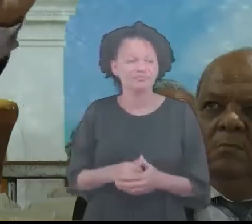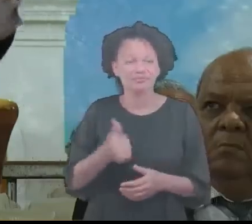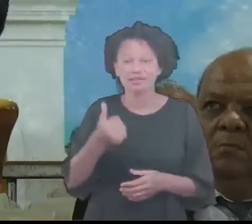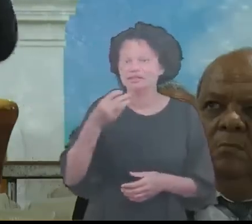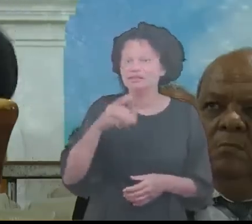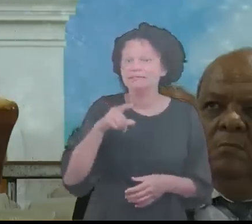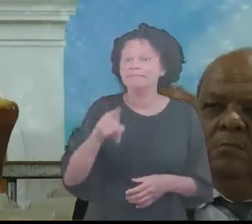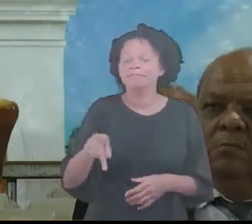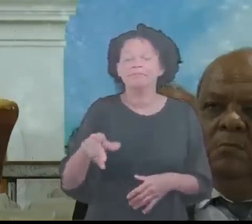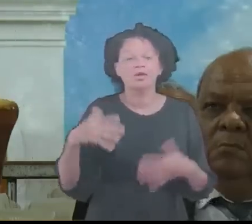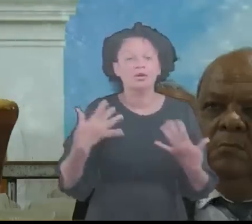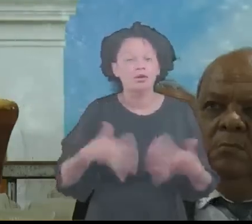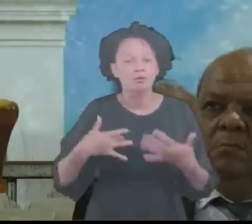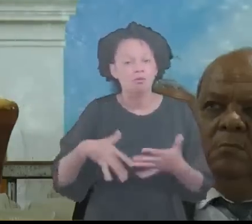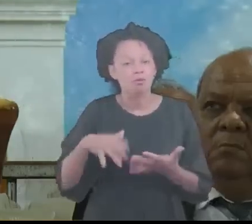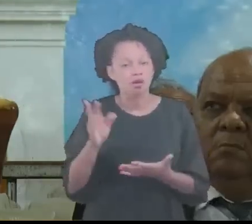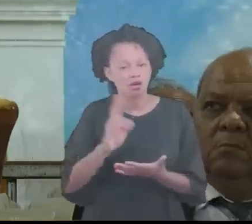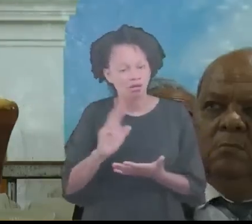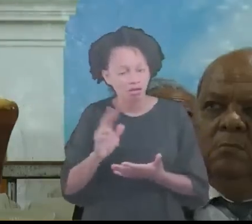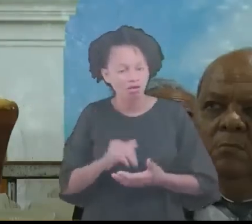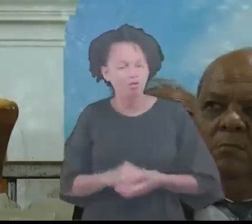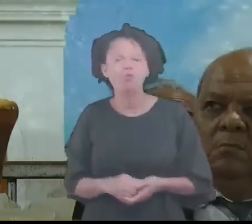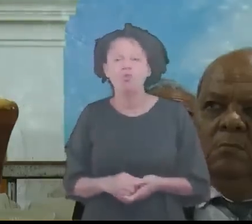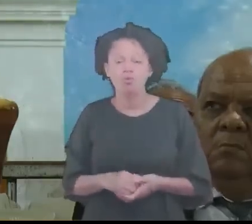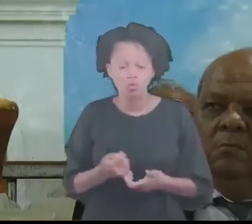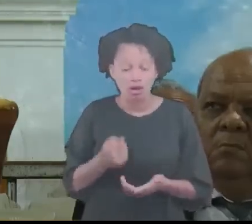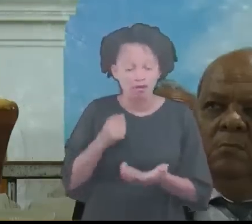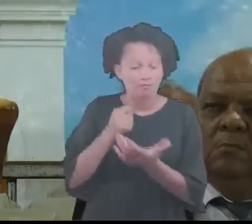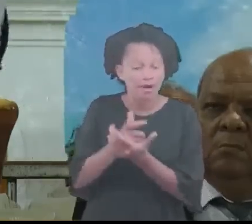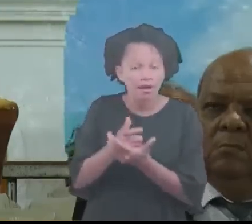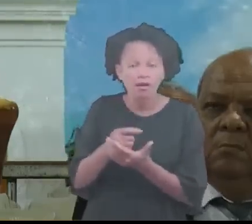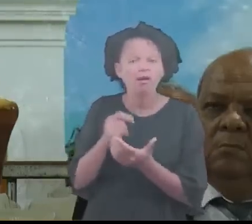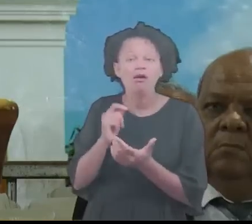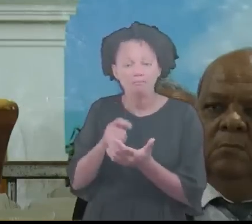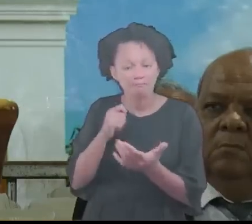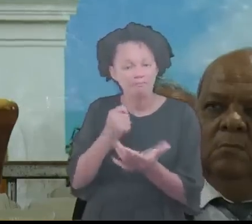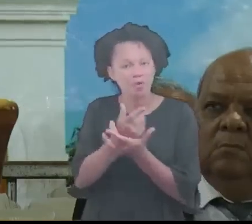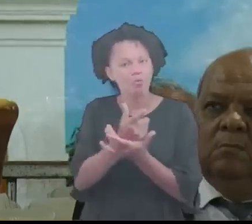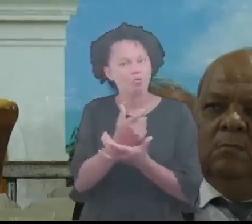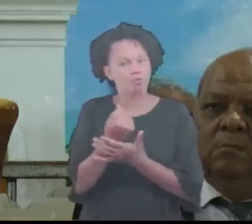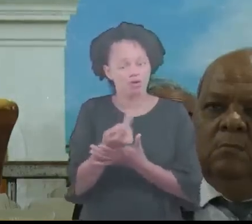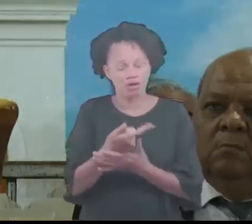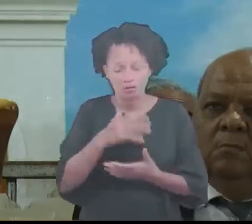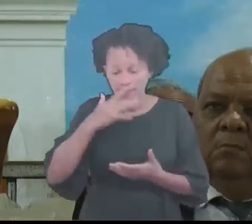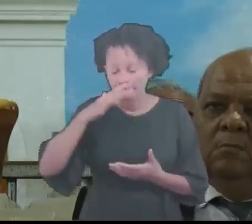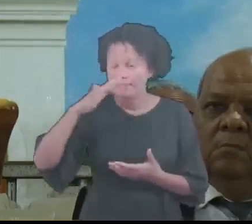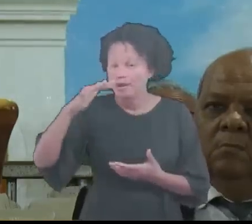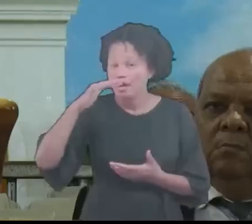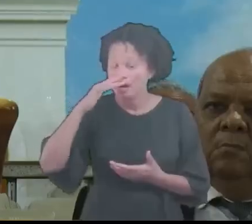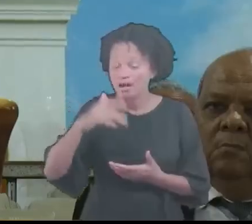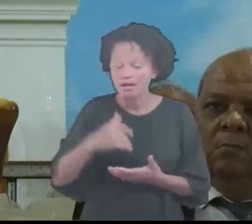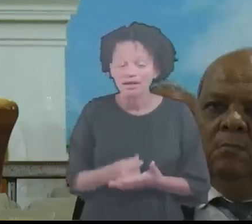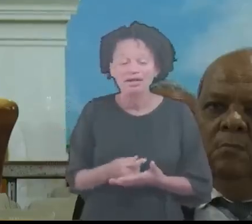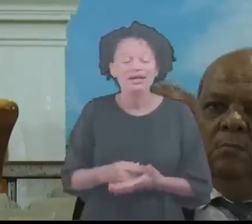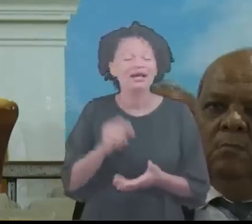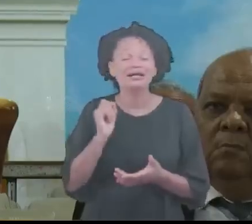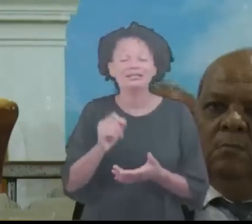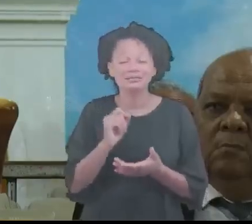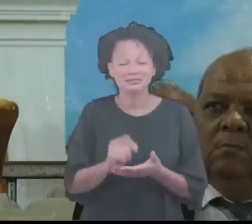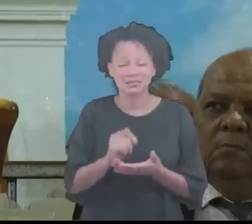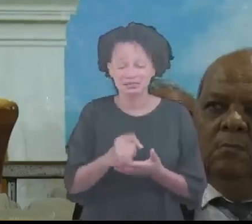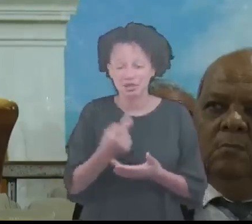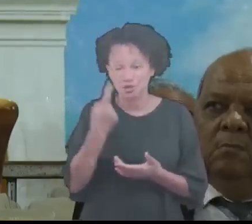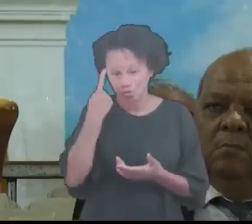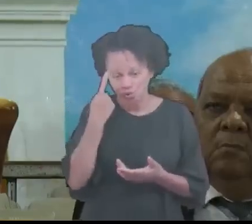13 mil reais era o custo daquele perfume. Porque cada denário era um dia